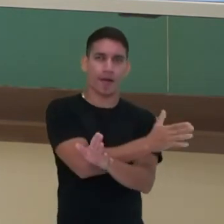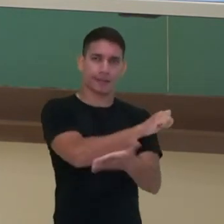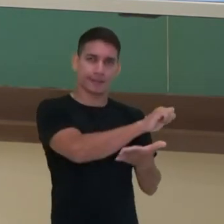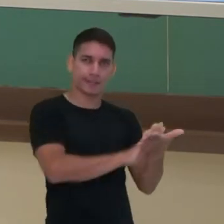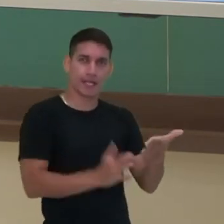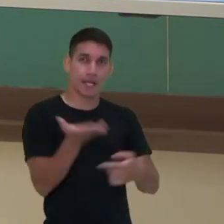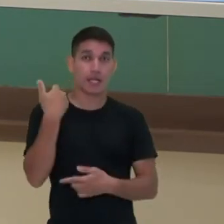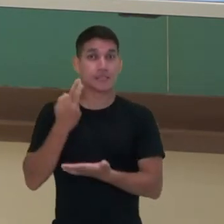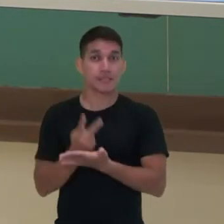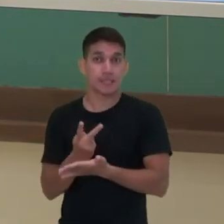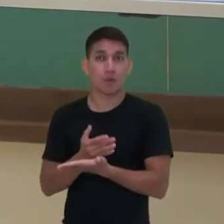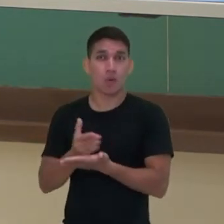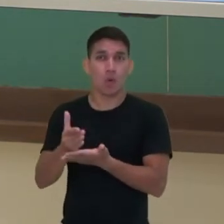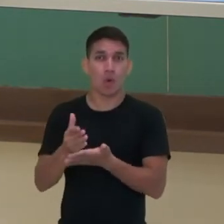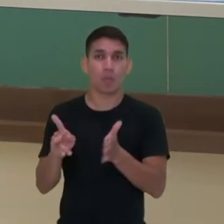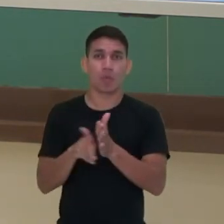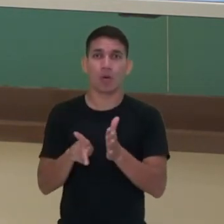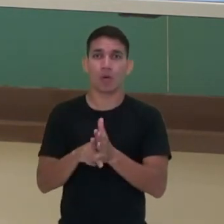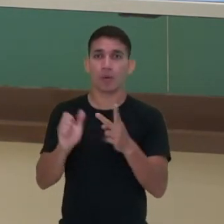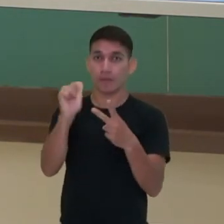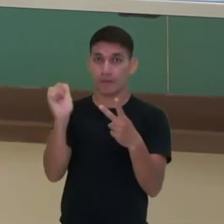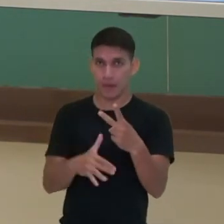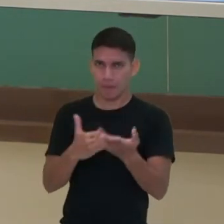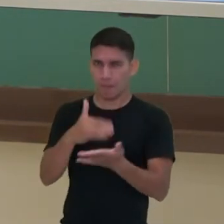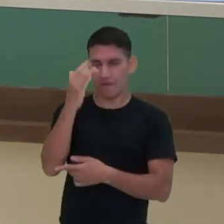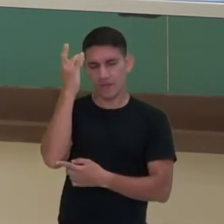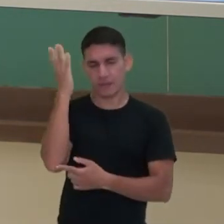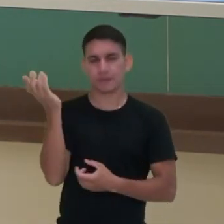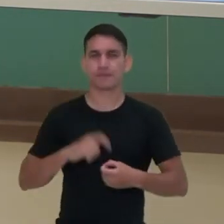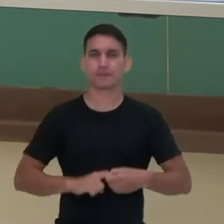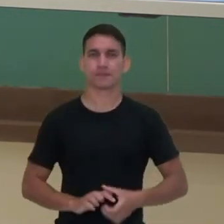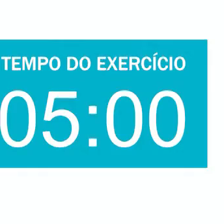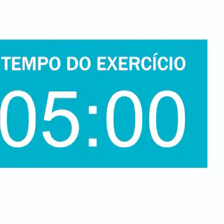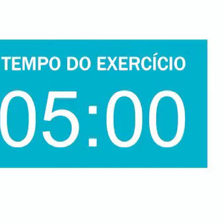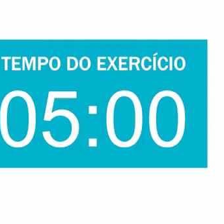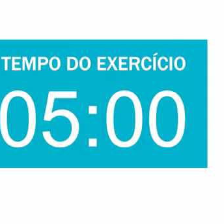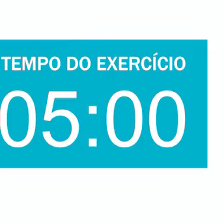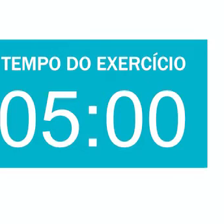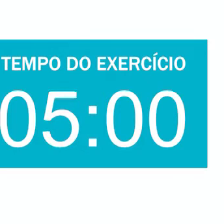Comece sempre ali pelos recessivos, fica mais fácil. Já voltamos.